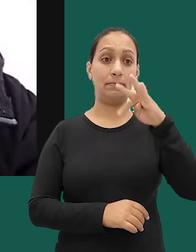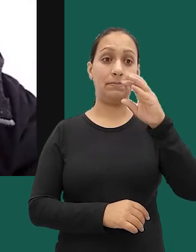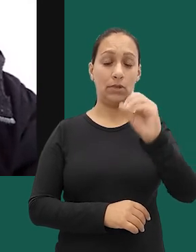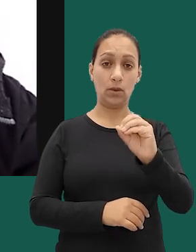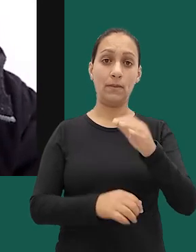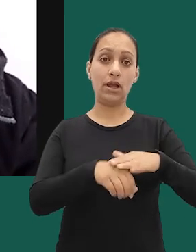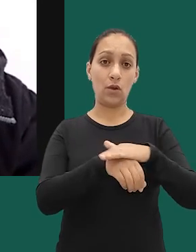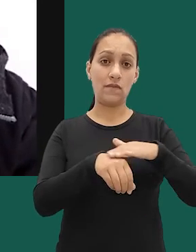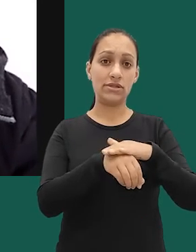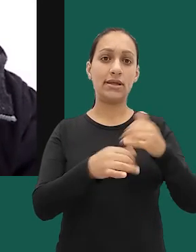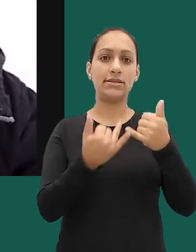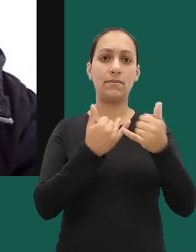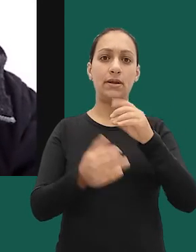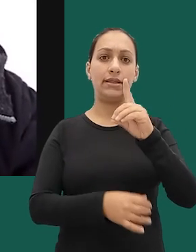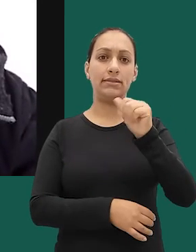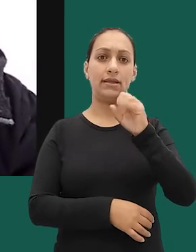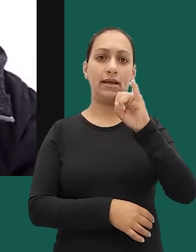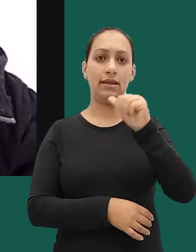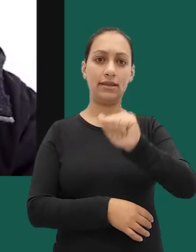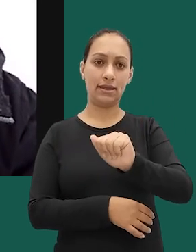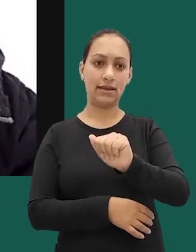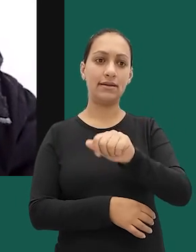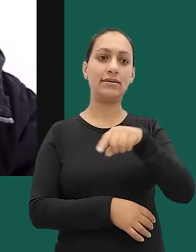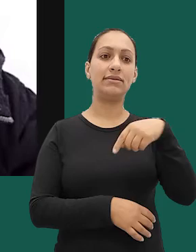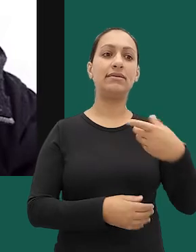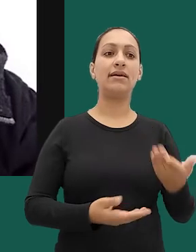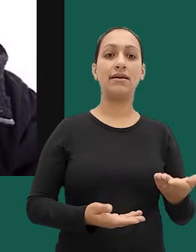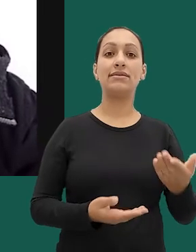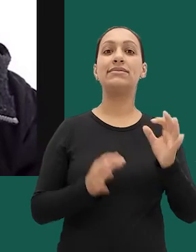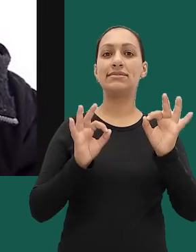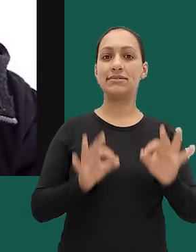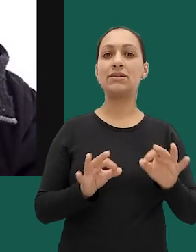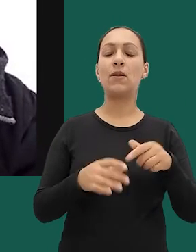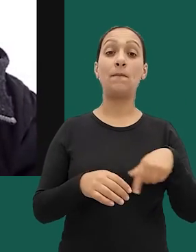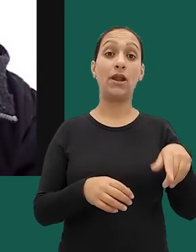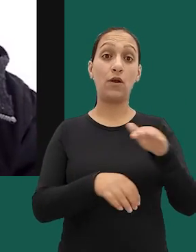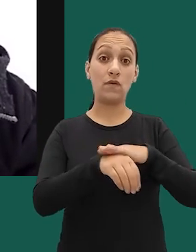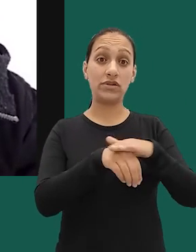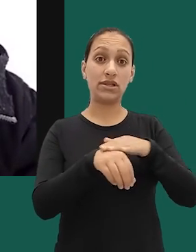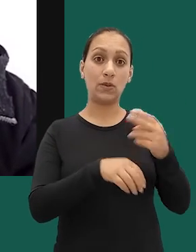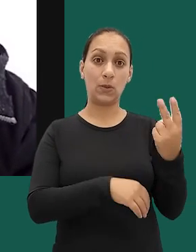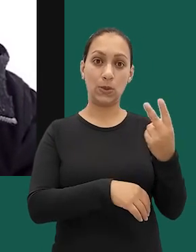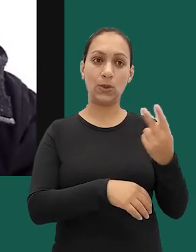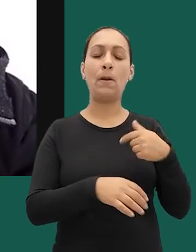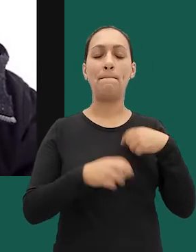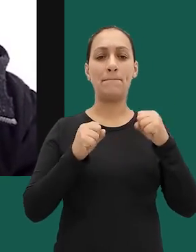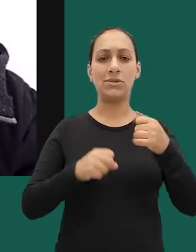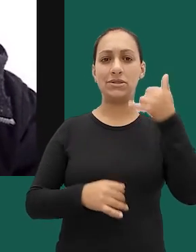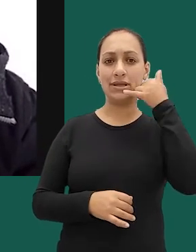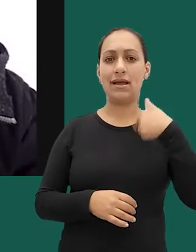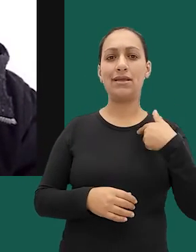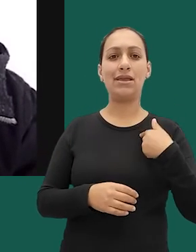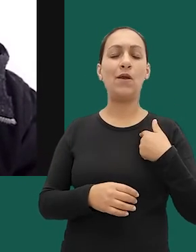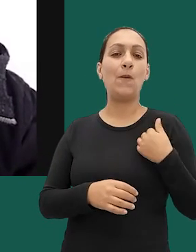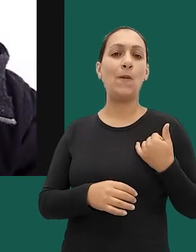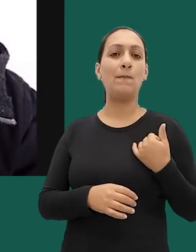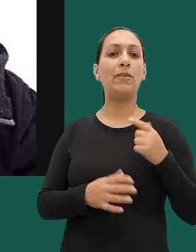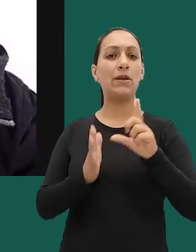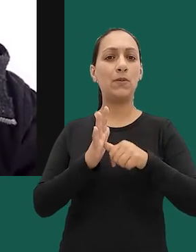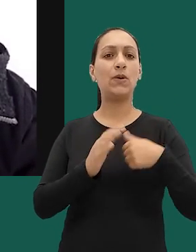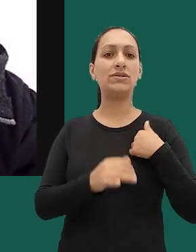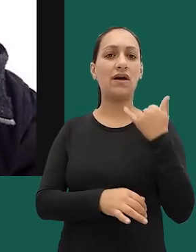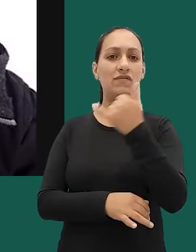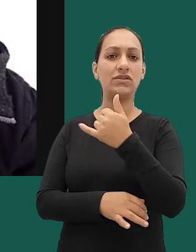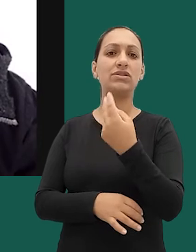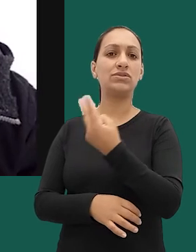ai, com a Daya, eu Rafaela e esqueci o Daya. nome. Uhum. Isso, exato. Com o pessoal ali, pode também ligar para mim que eu passo para elas em caminho certinho para